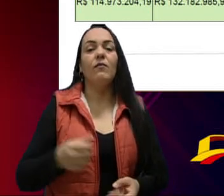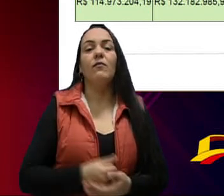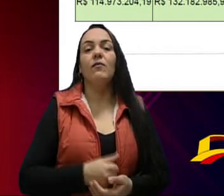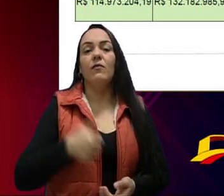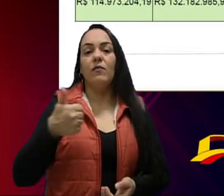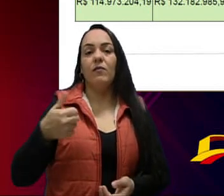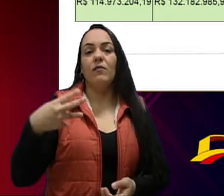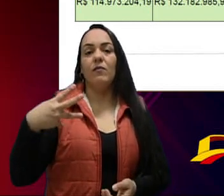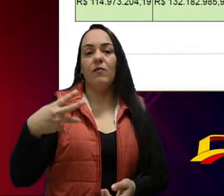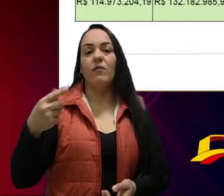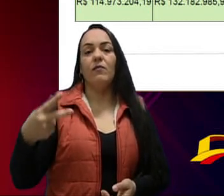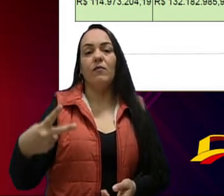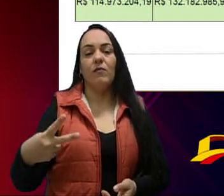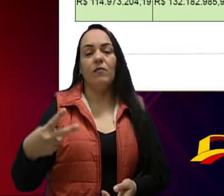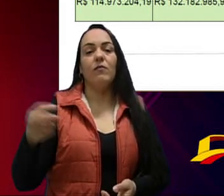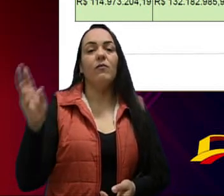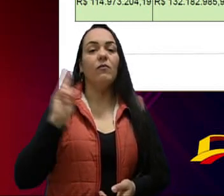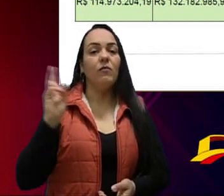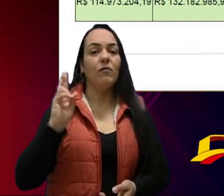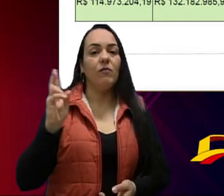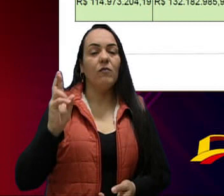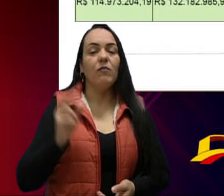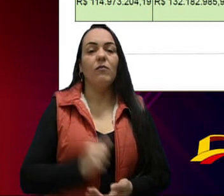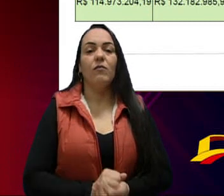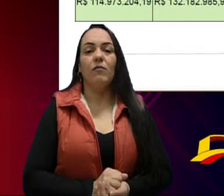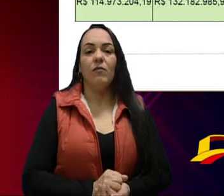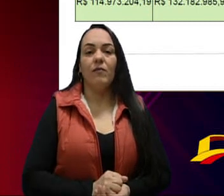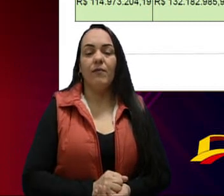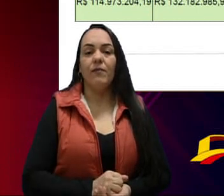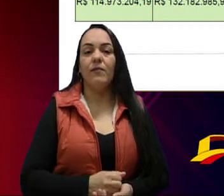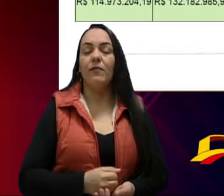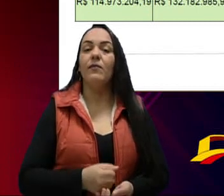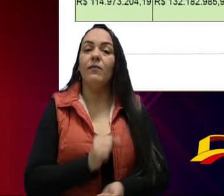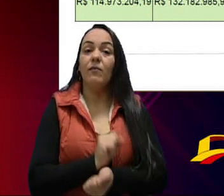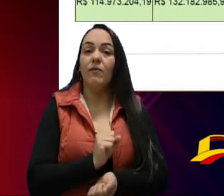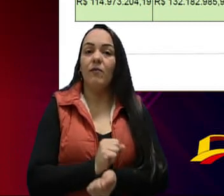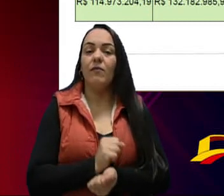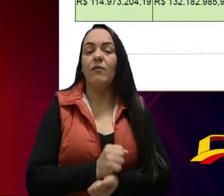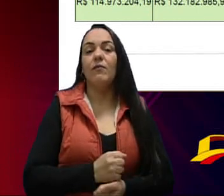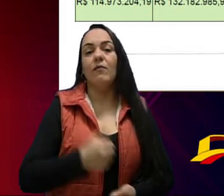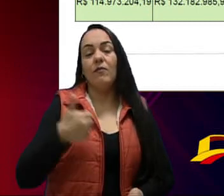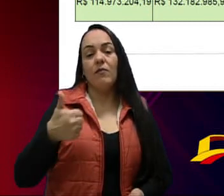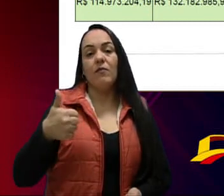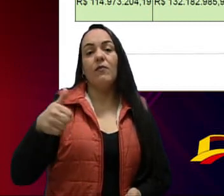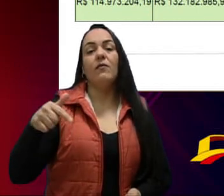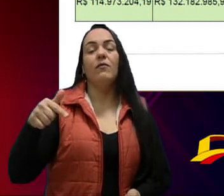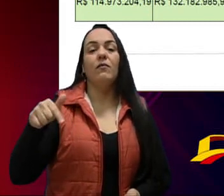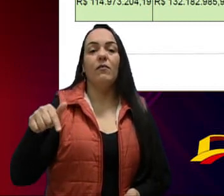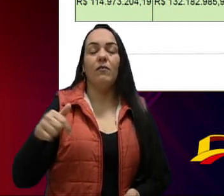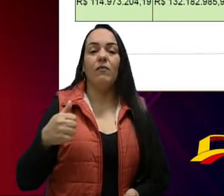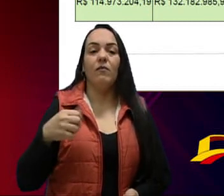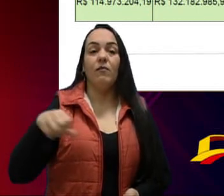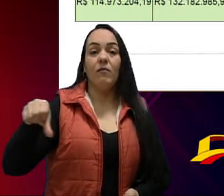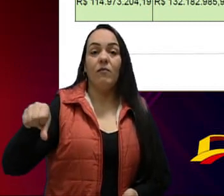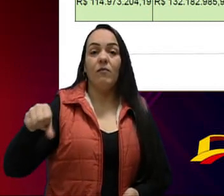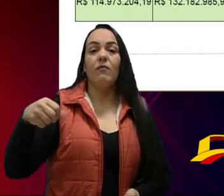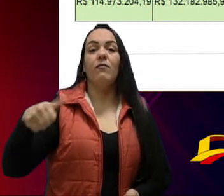132 182 mil se empenhado de 97 900